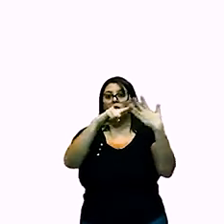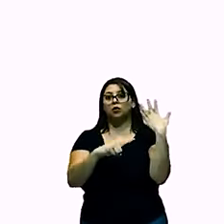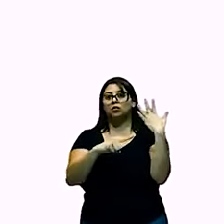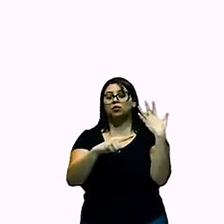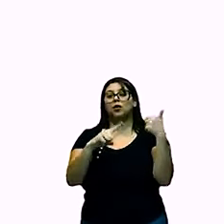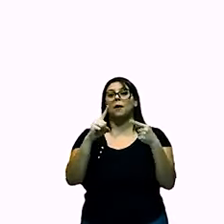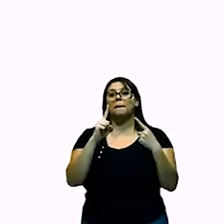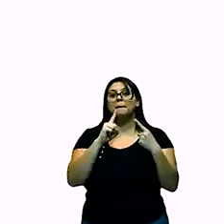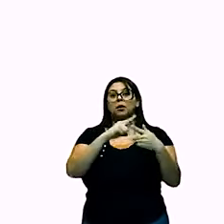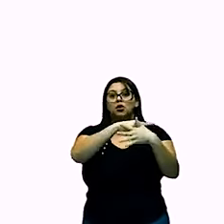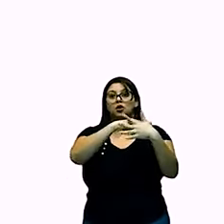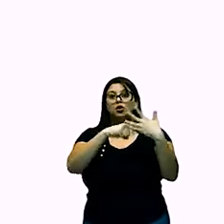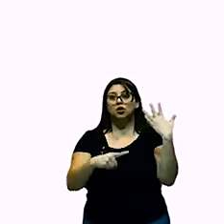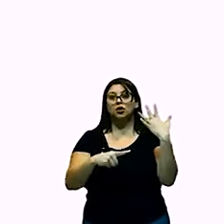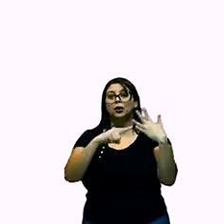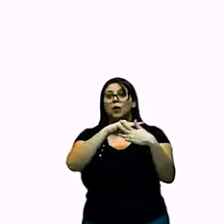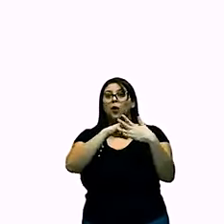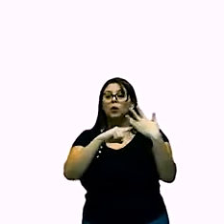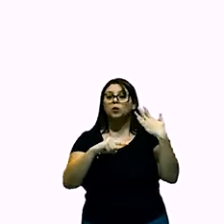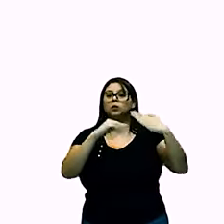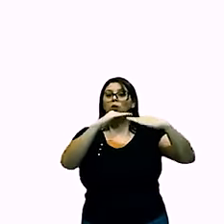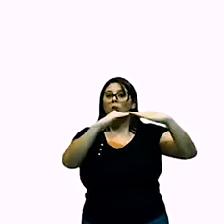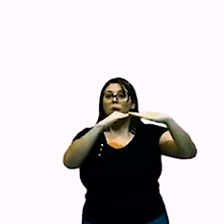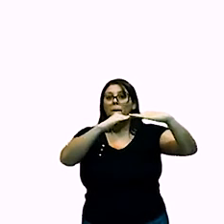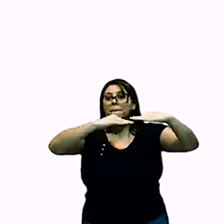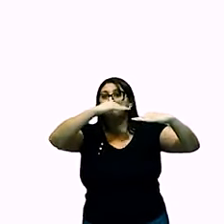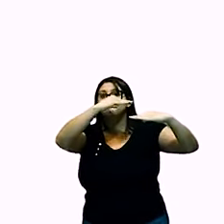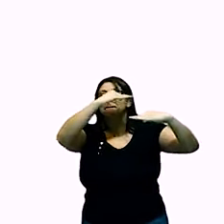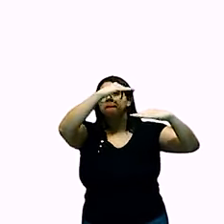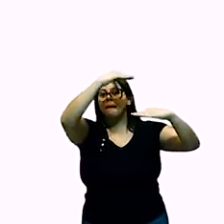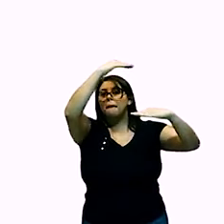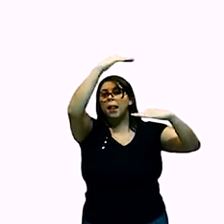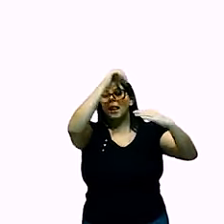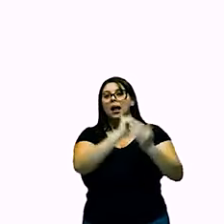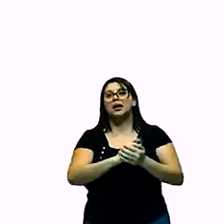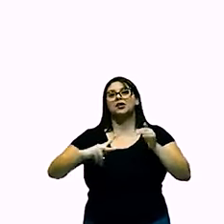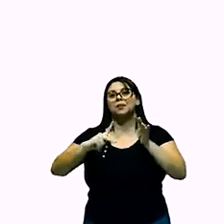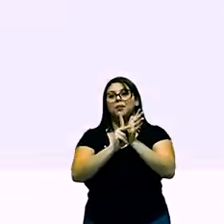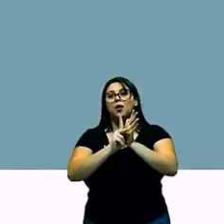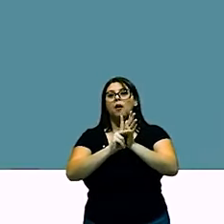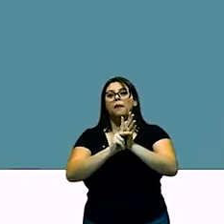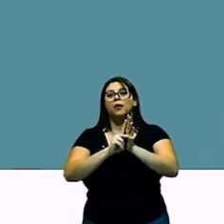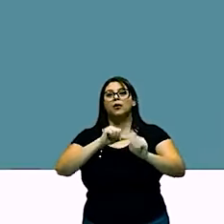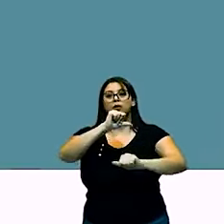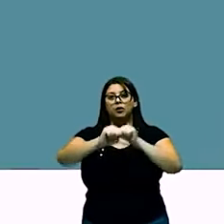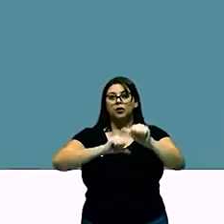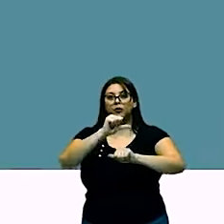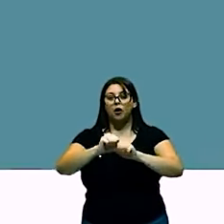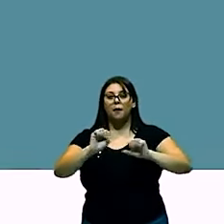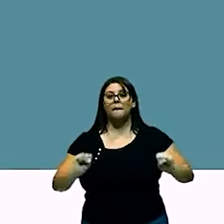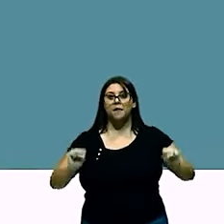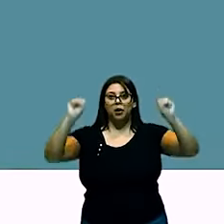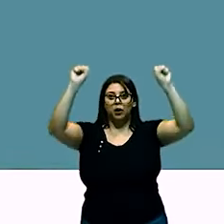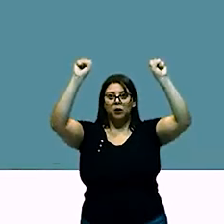os 5 solas da reforma protestante. Você vai entender agora por que 5 solas da reforma